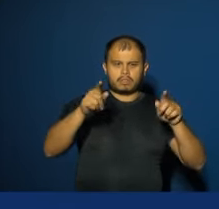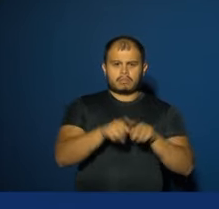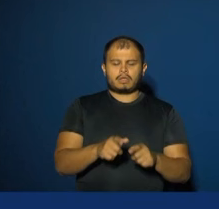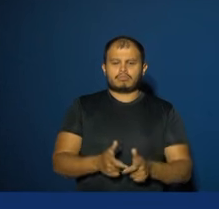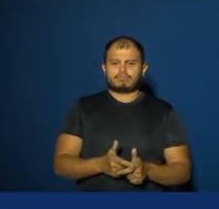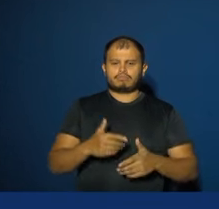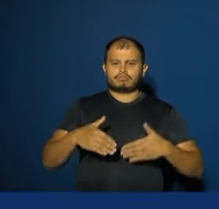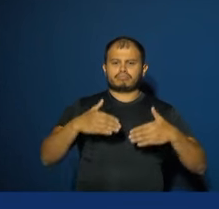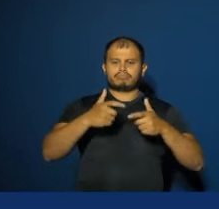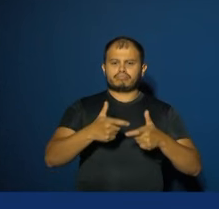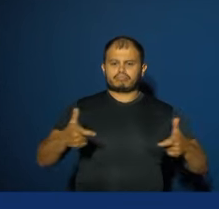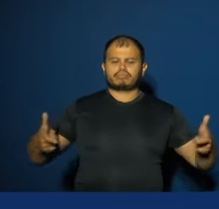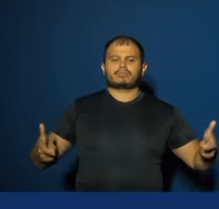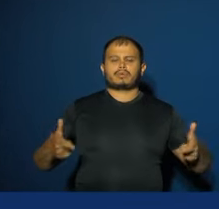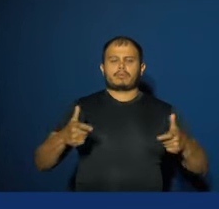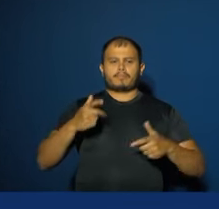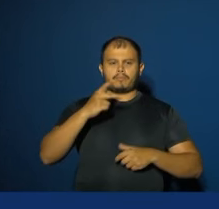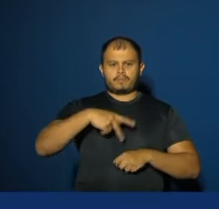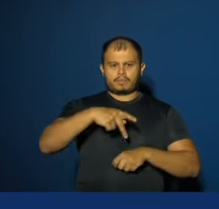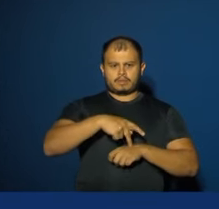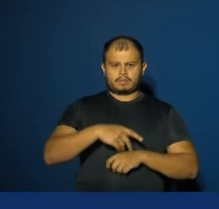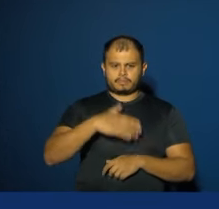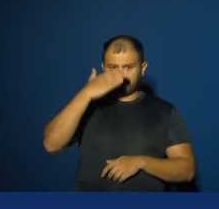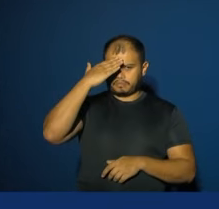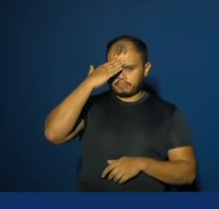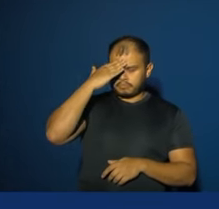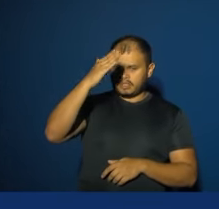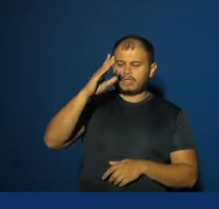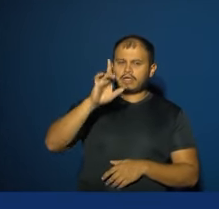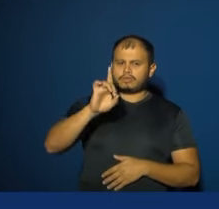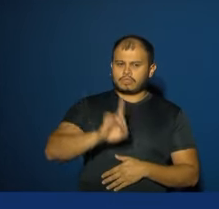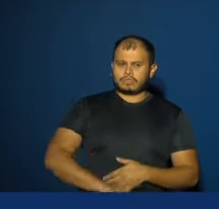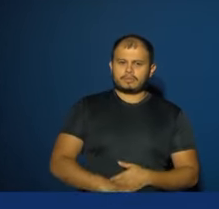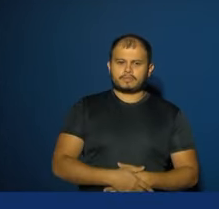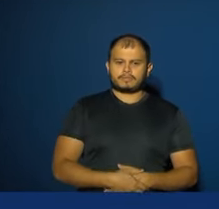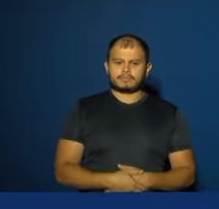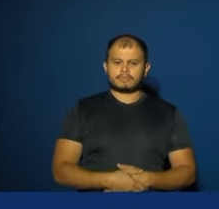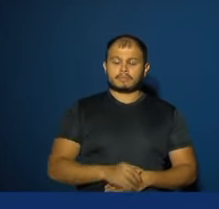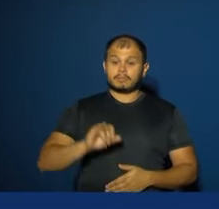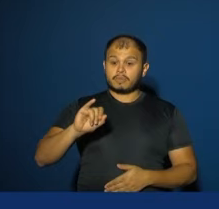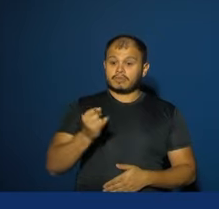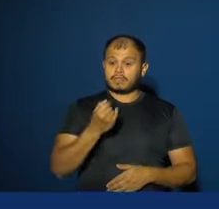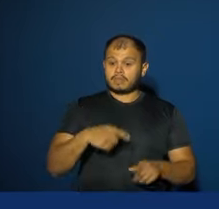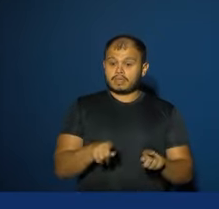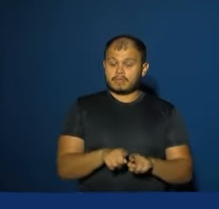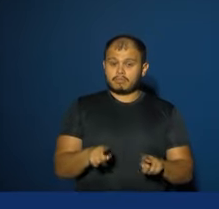crescimento do país. Muito obrigado, diretor-geral. Queria aproveitar para